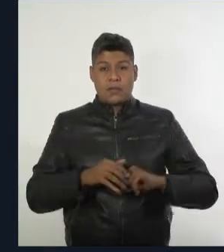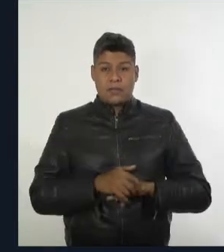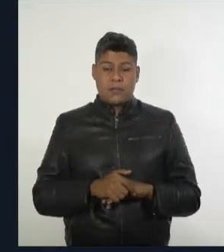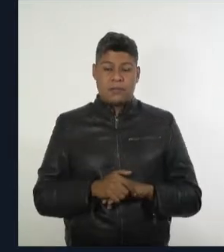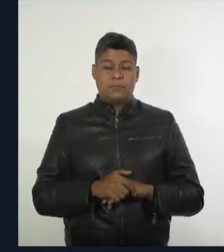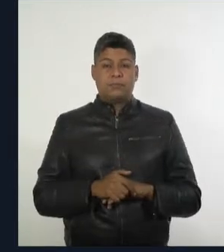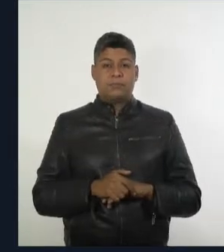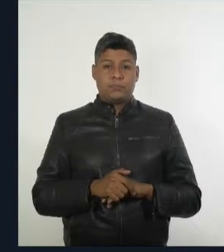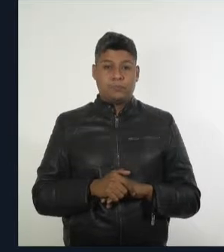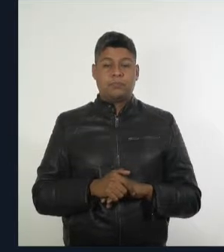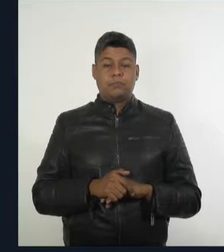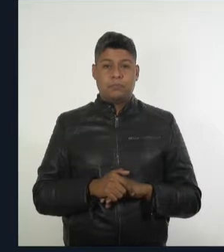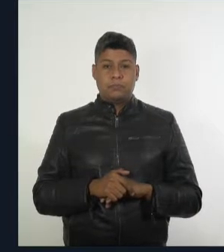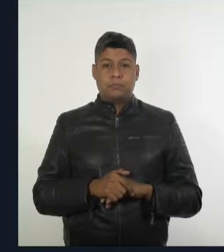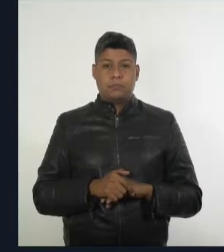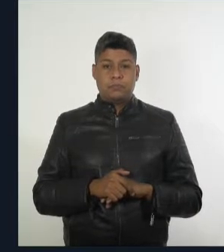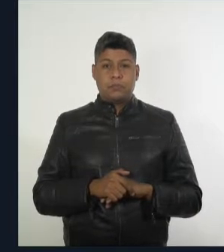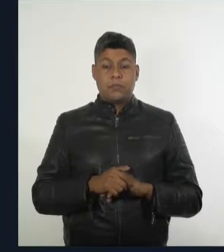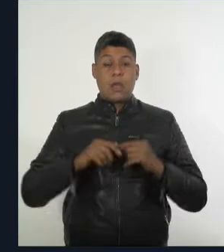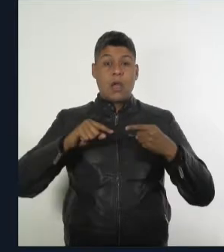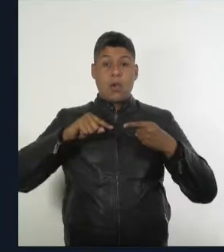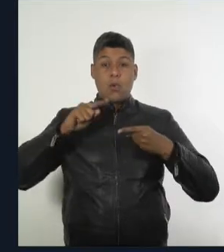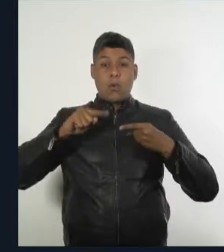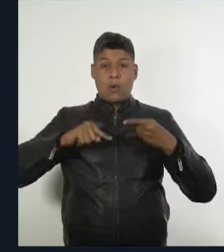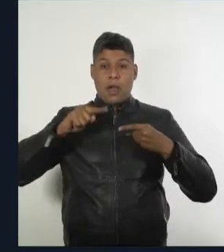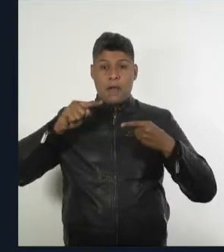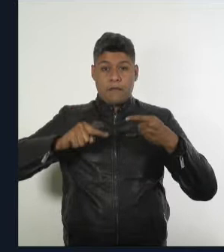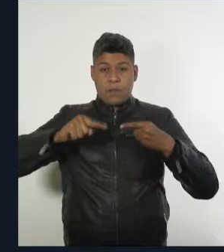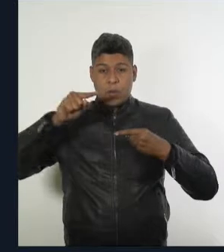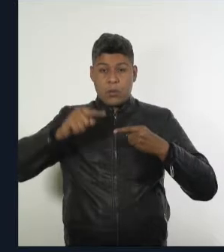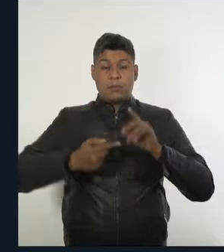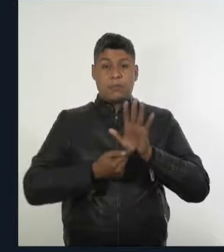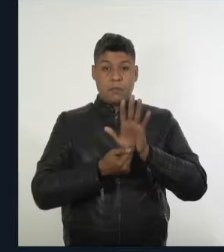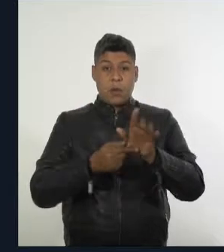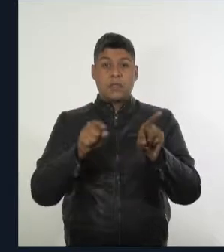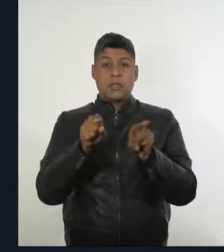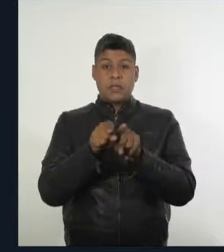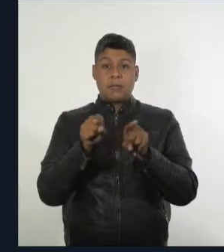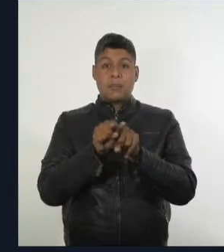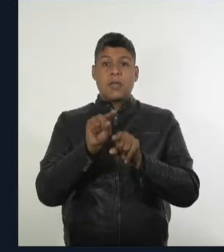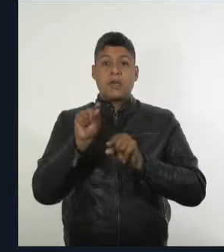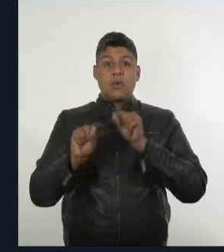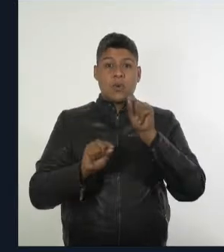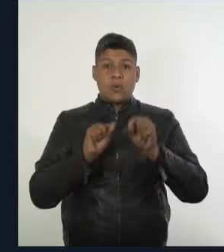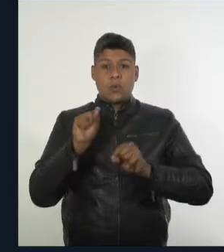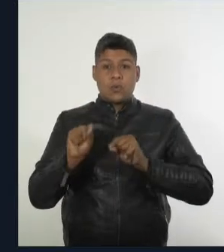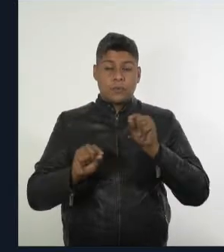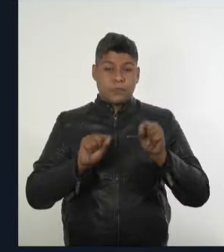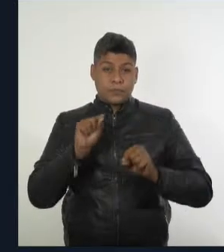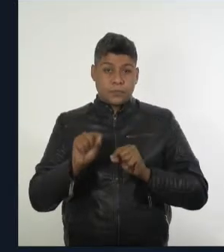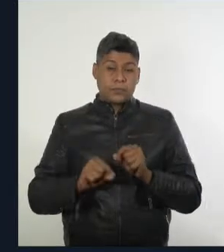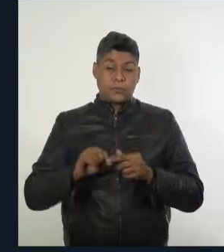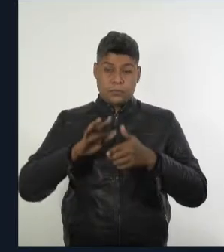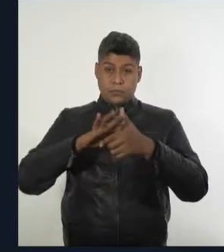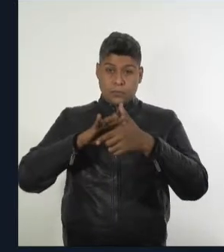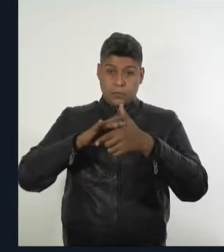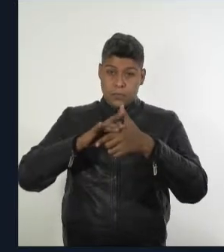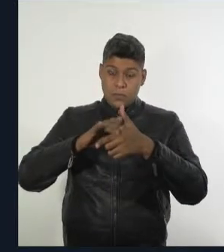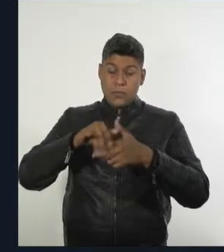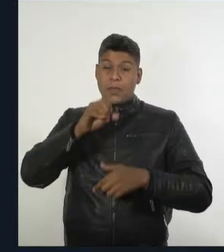SRAG. O gráfico de Nowcasting também, no caso das SRAG, de síndrome